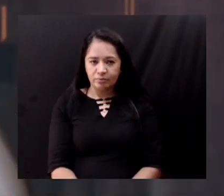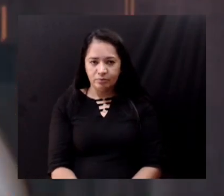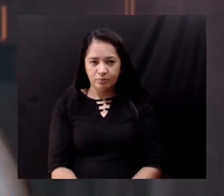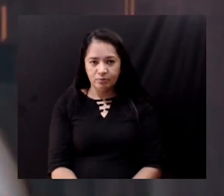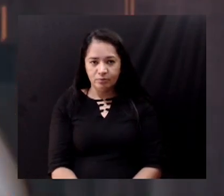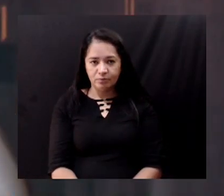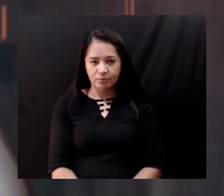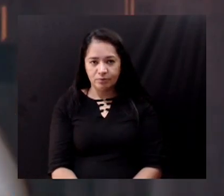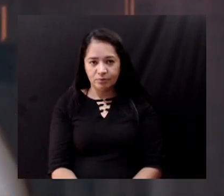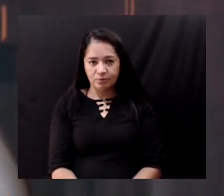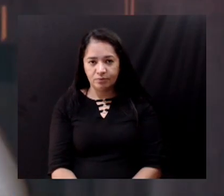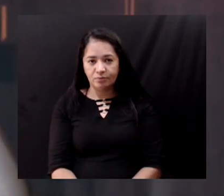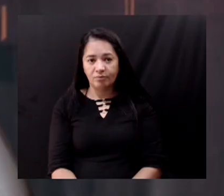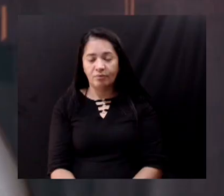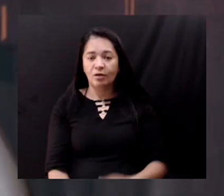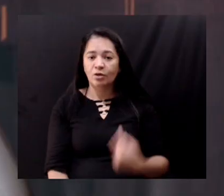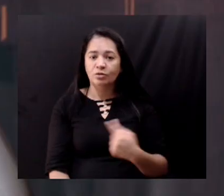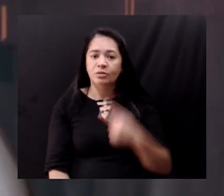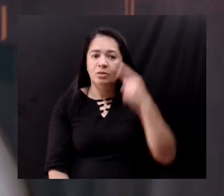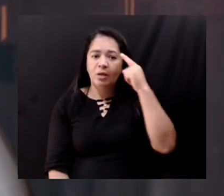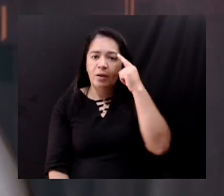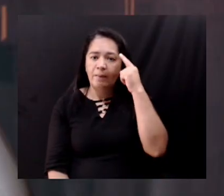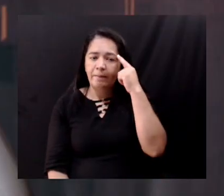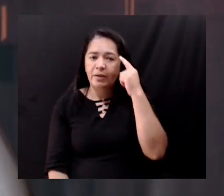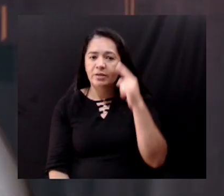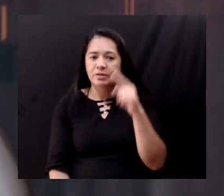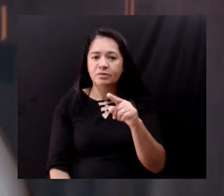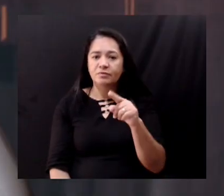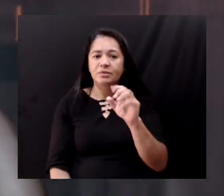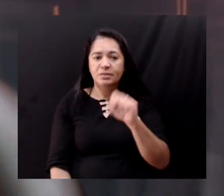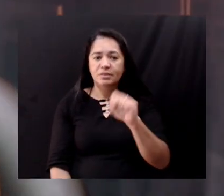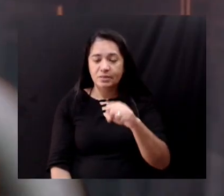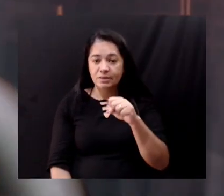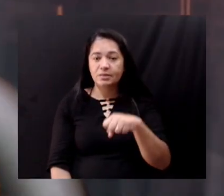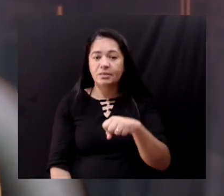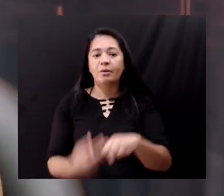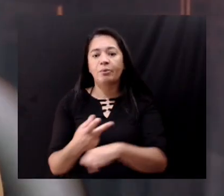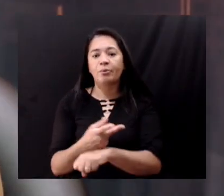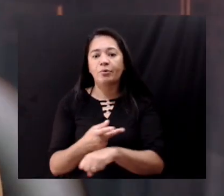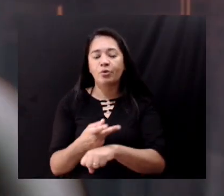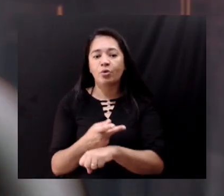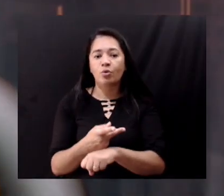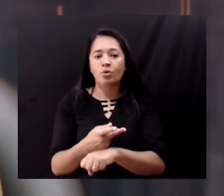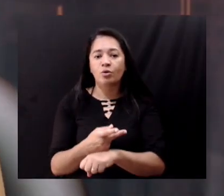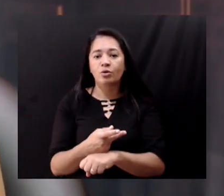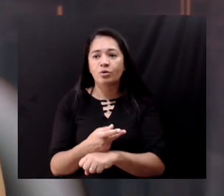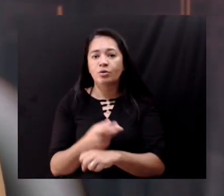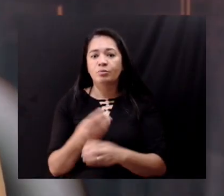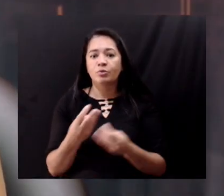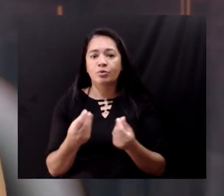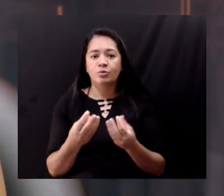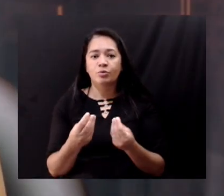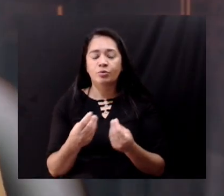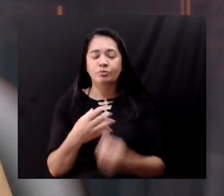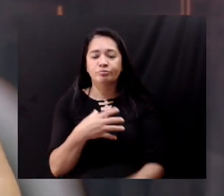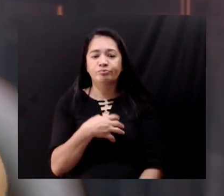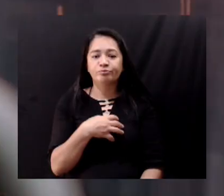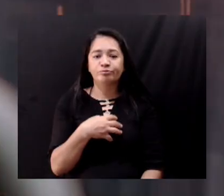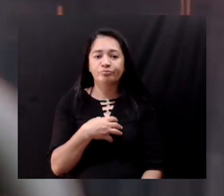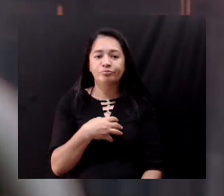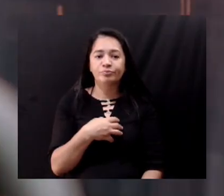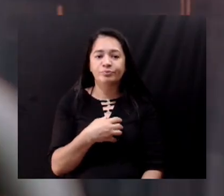gente pensa, talvez você sim busque a fuga, né, daquela sensação que te